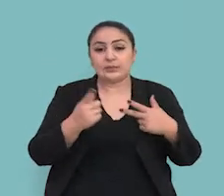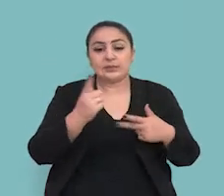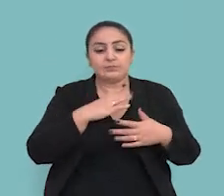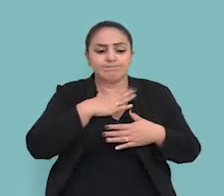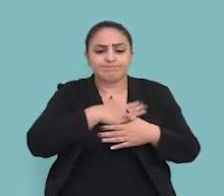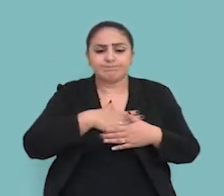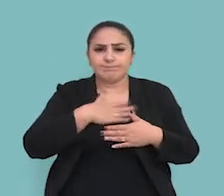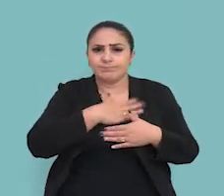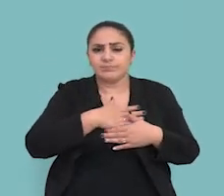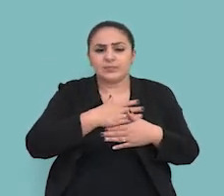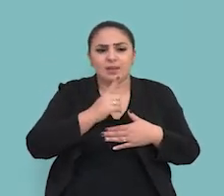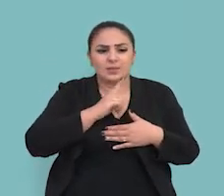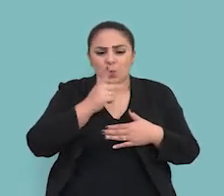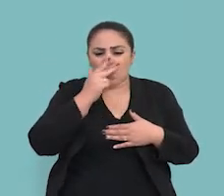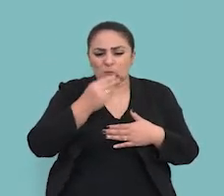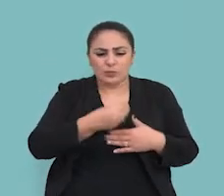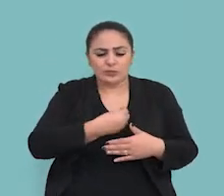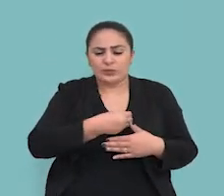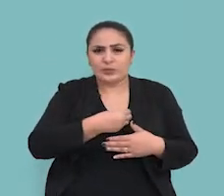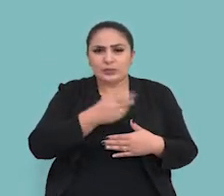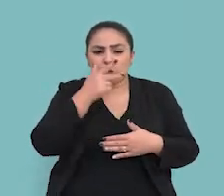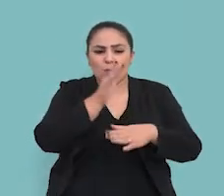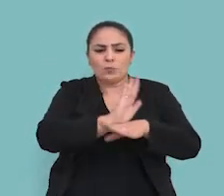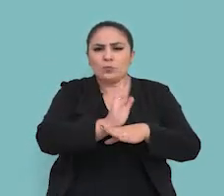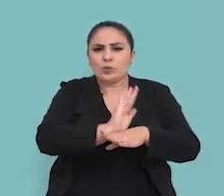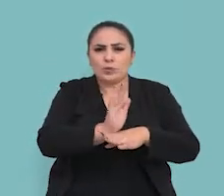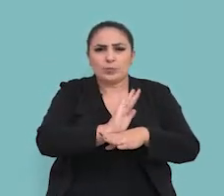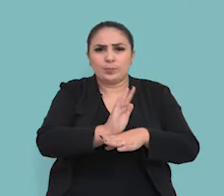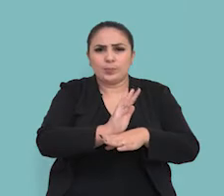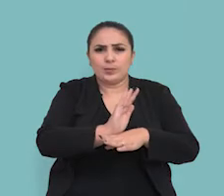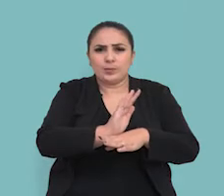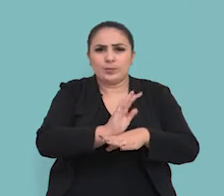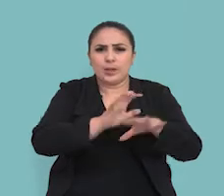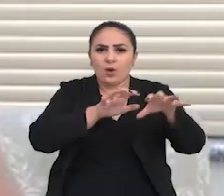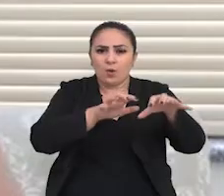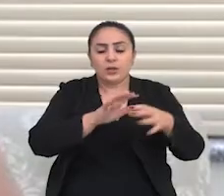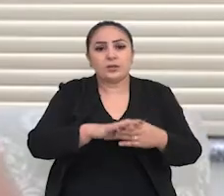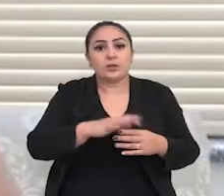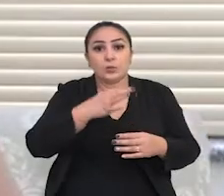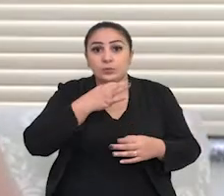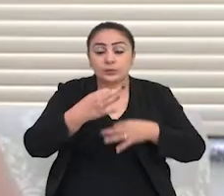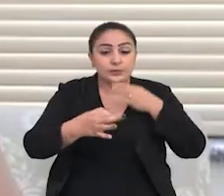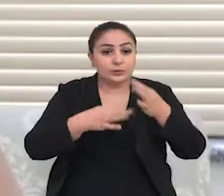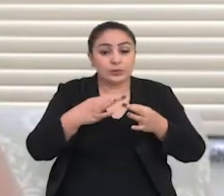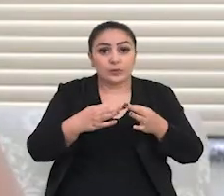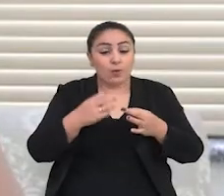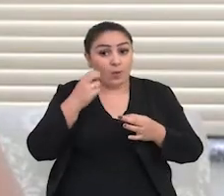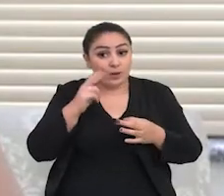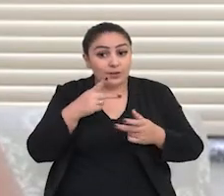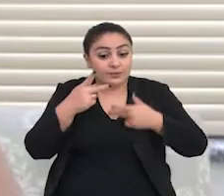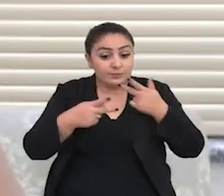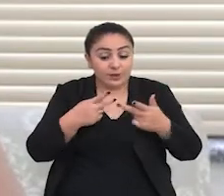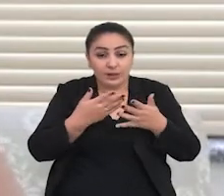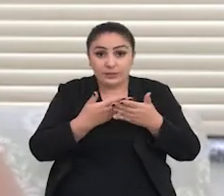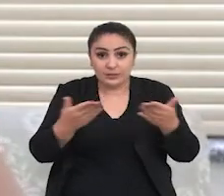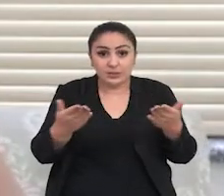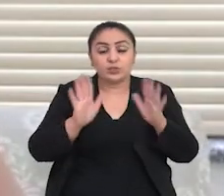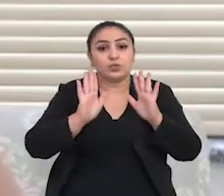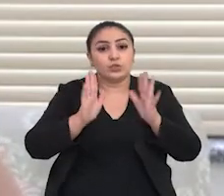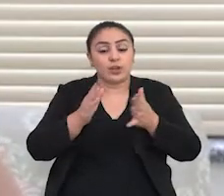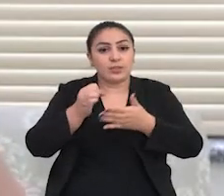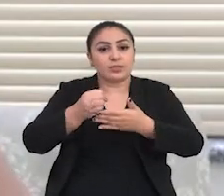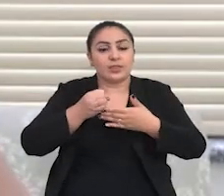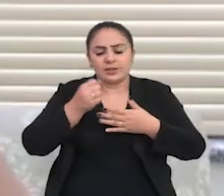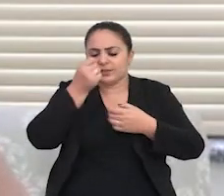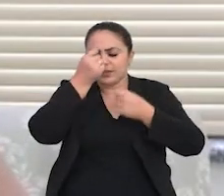68% disse que teve a sensação de estar vivendo um filme de terror. Veja só que esta fala, por si